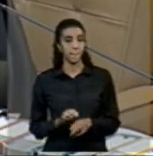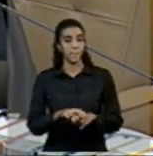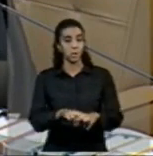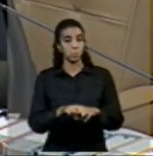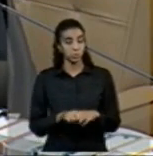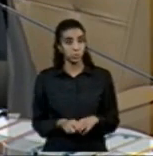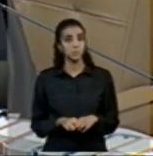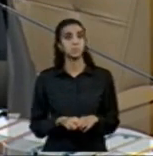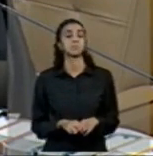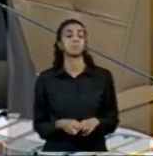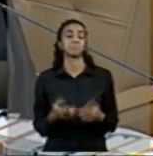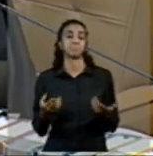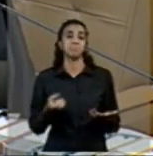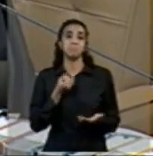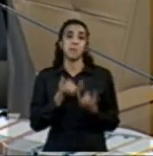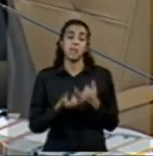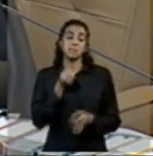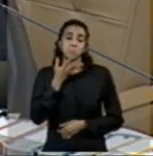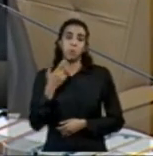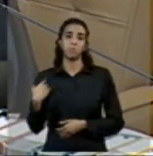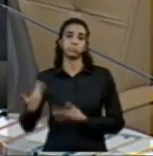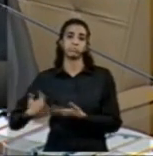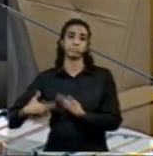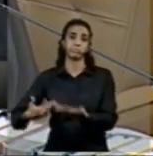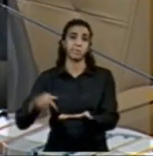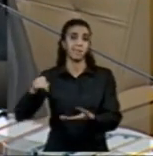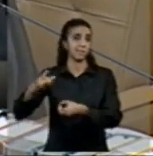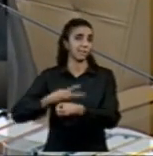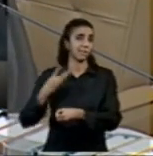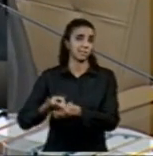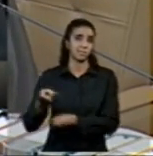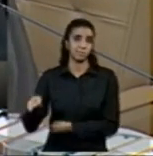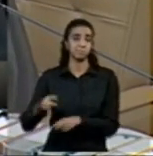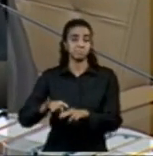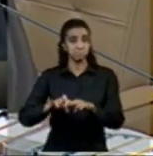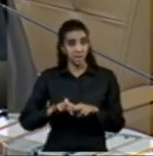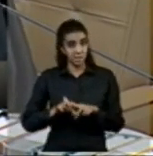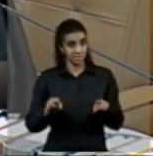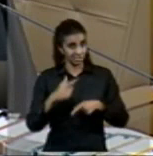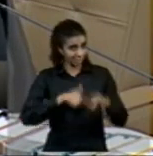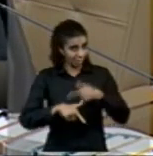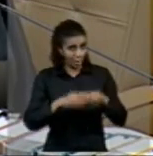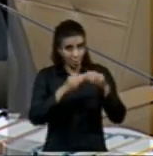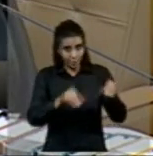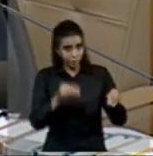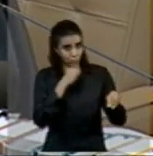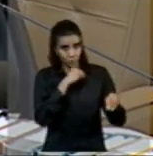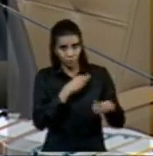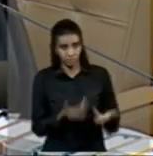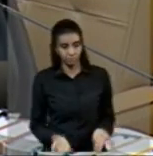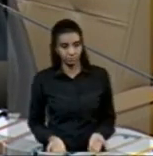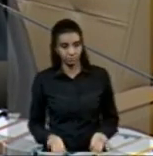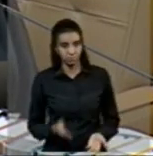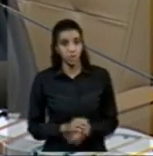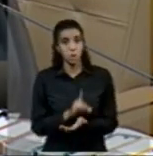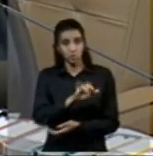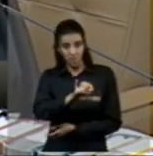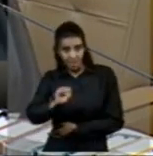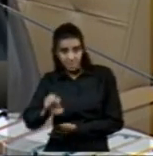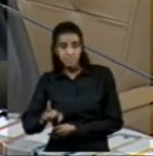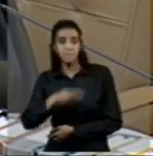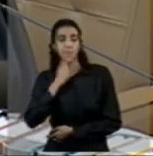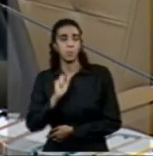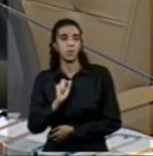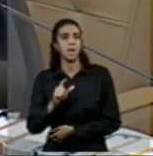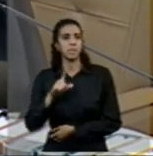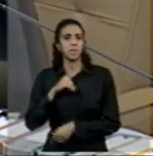dessa prática ao momento recente de expansão e precarização do mercado de trabalho. O DIEESE estima, em amplo